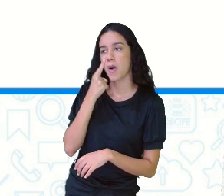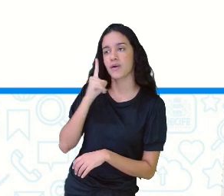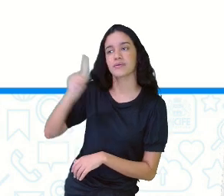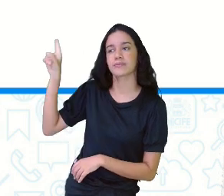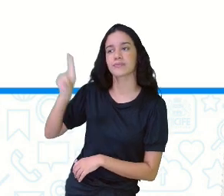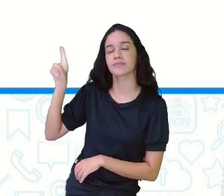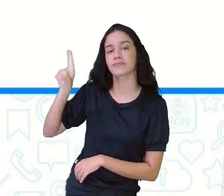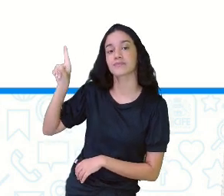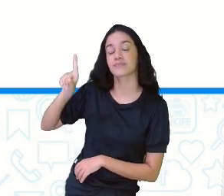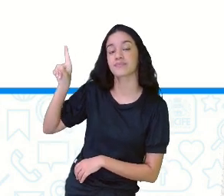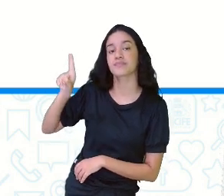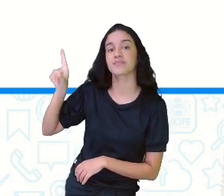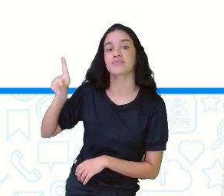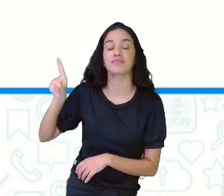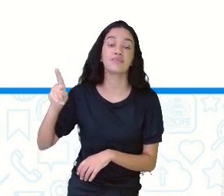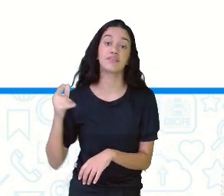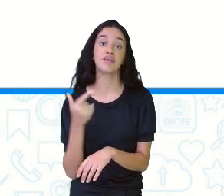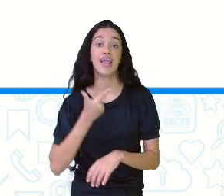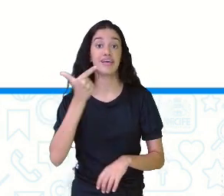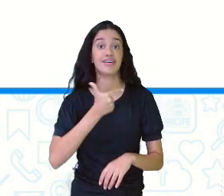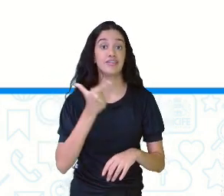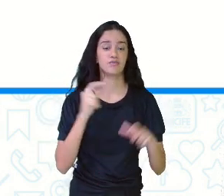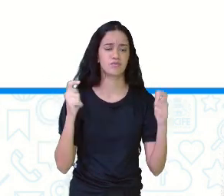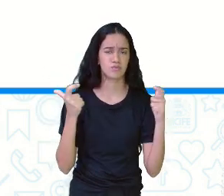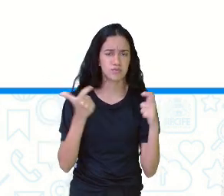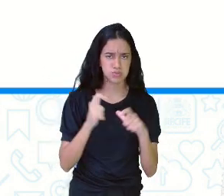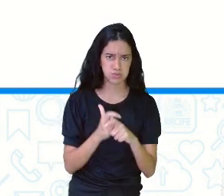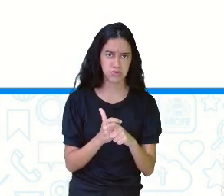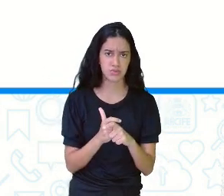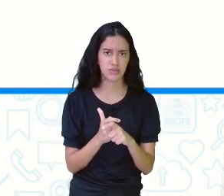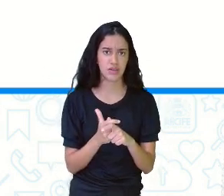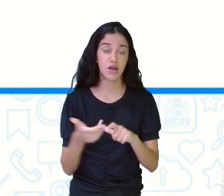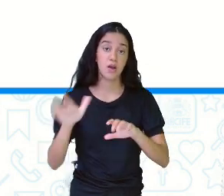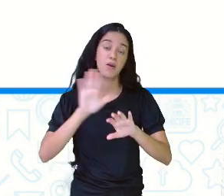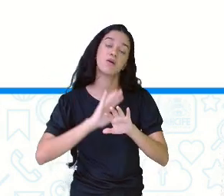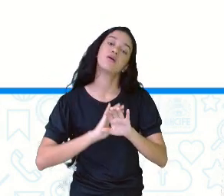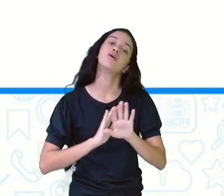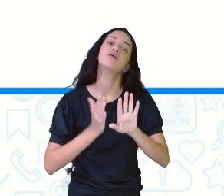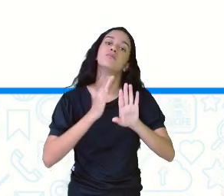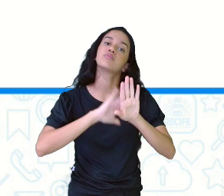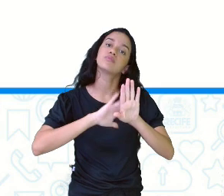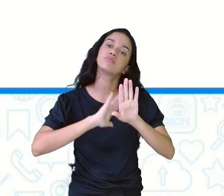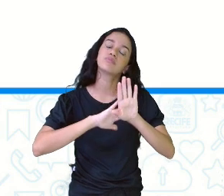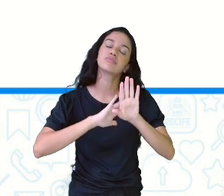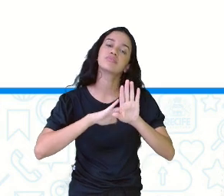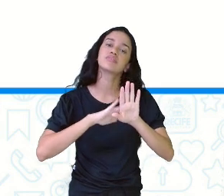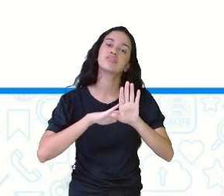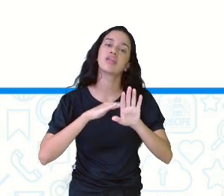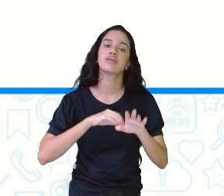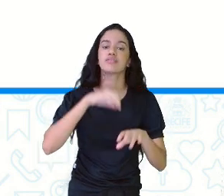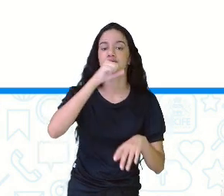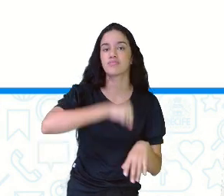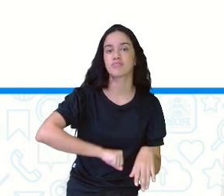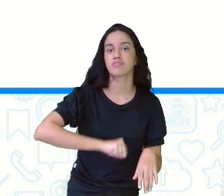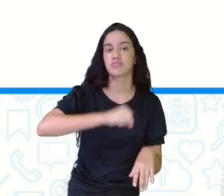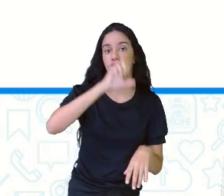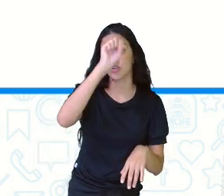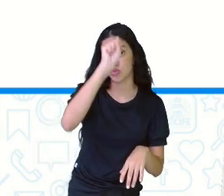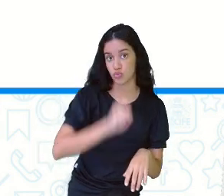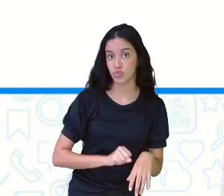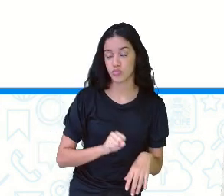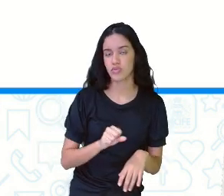aqui, é a segunda menor do país, atrás apenas da região sul. Abrange uma área de